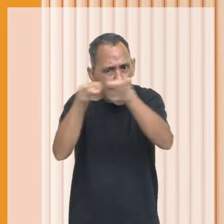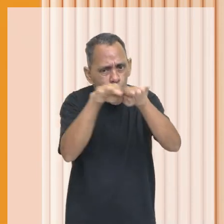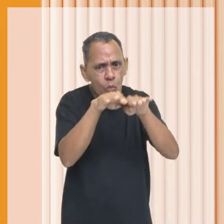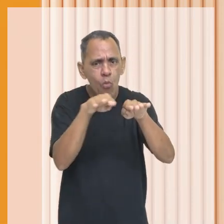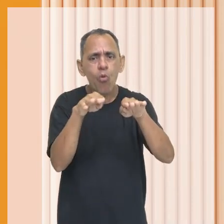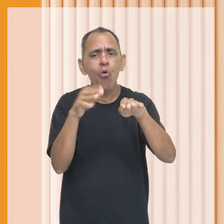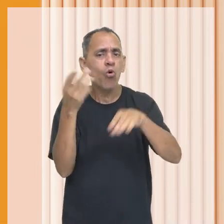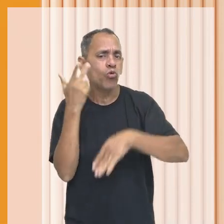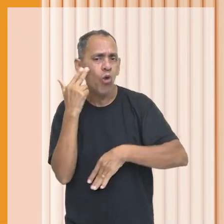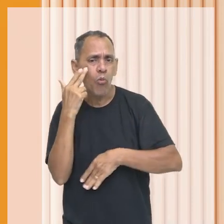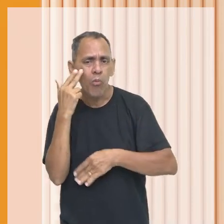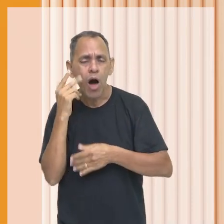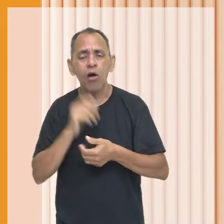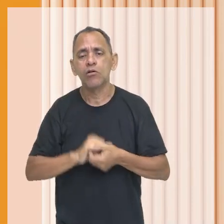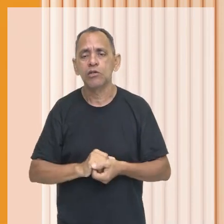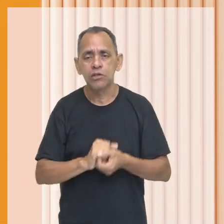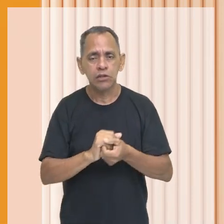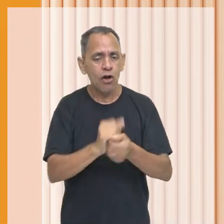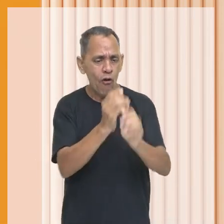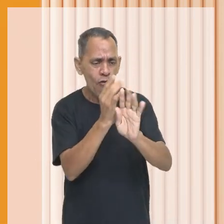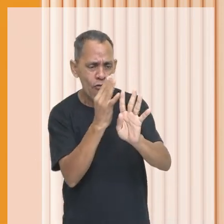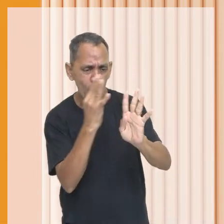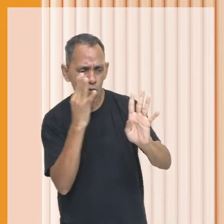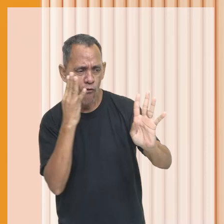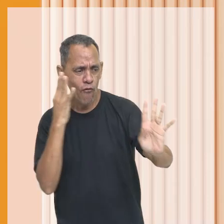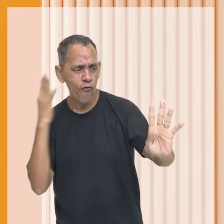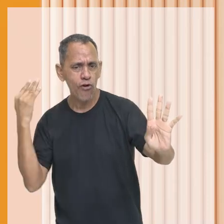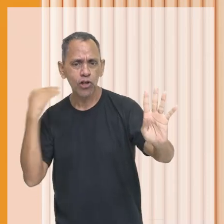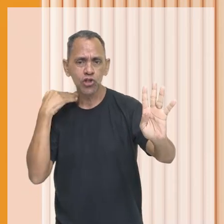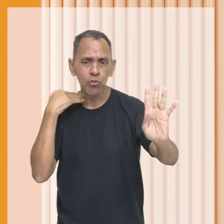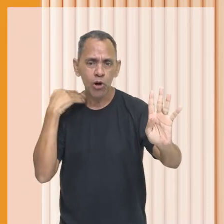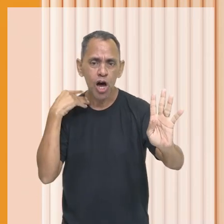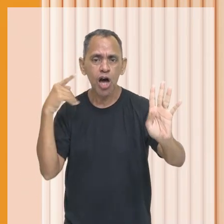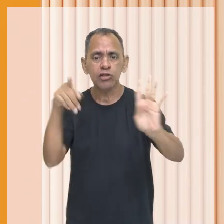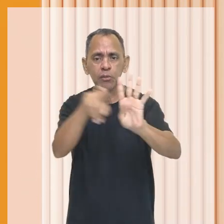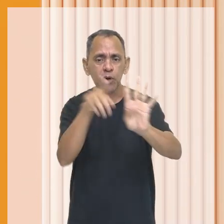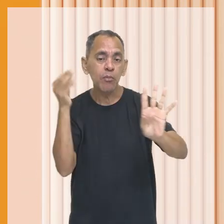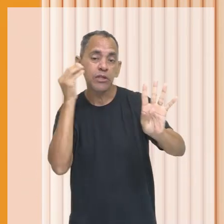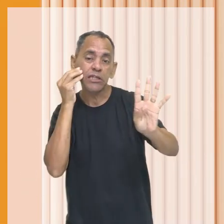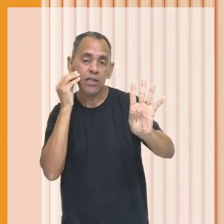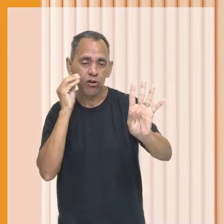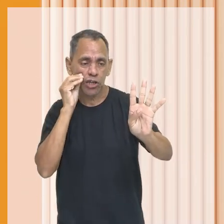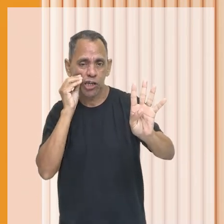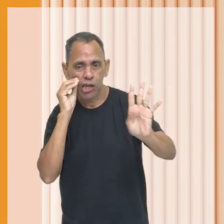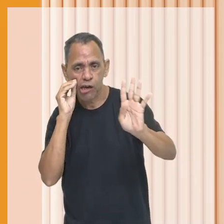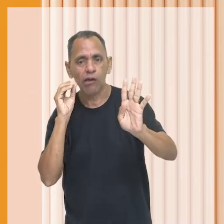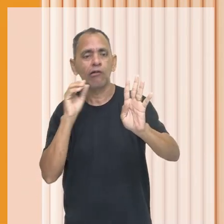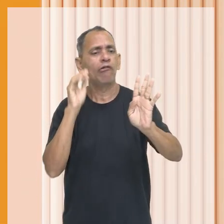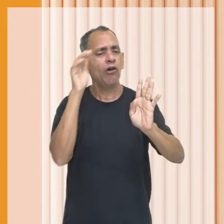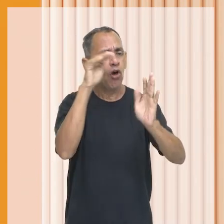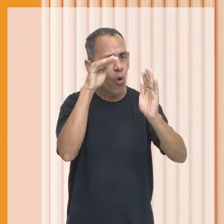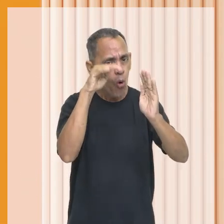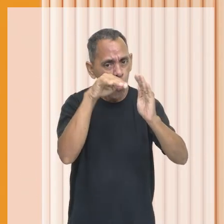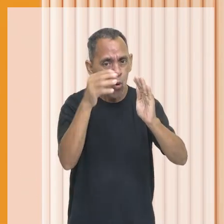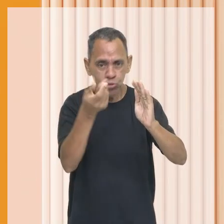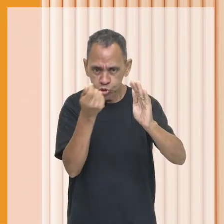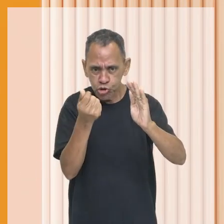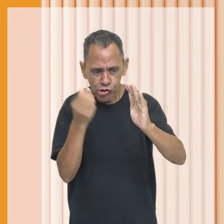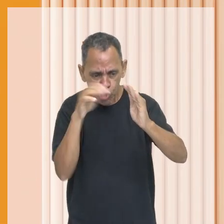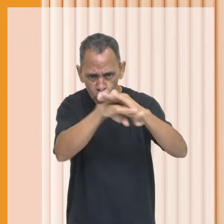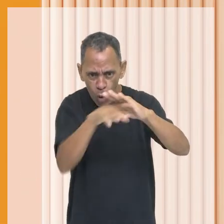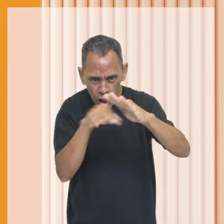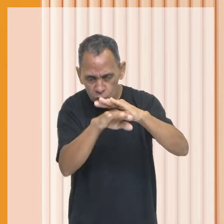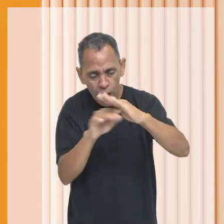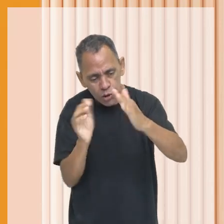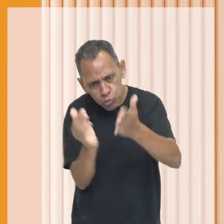lotados e filas enormes nas suas portas para quê? Para tentar sacar o dinheiro e pegar de volta para evitar o